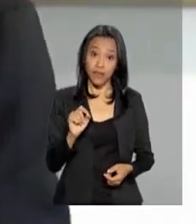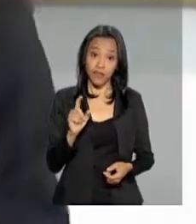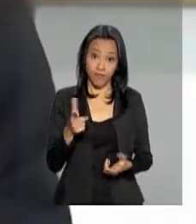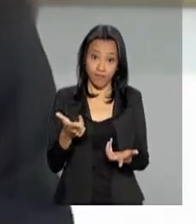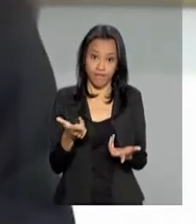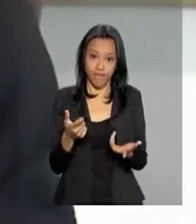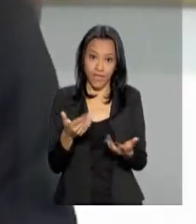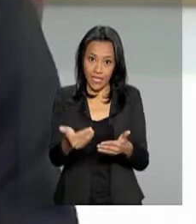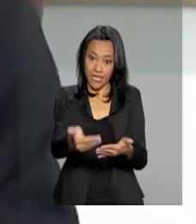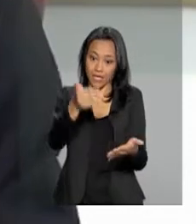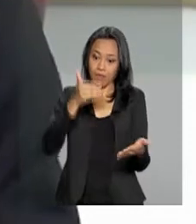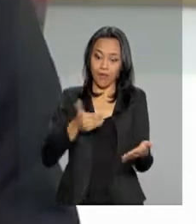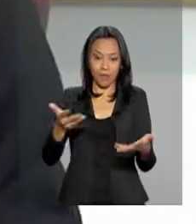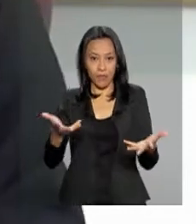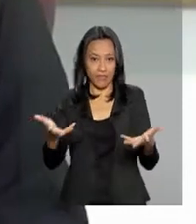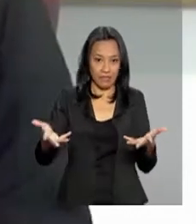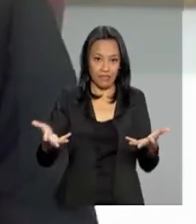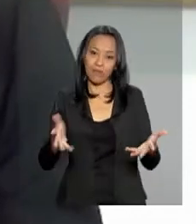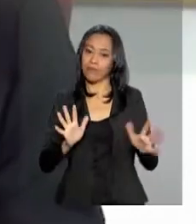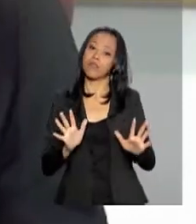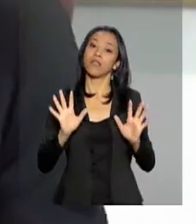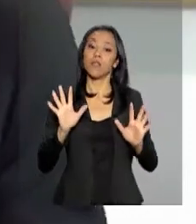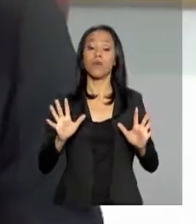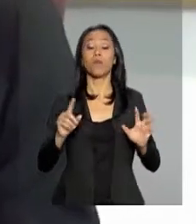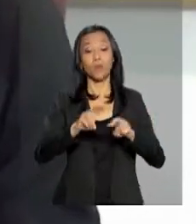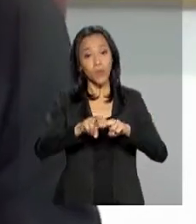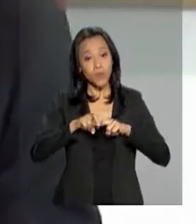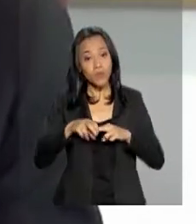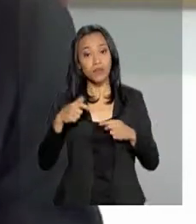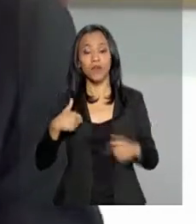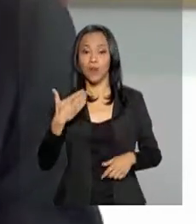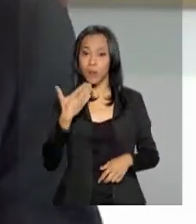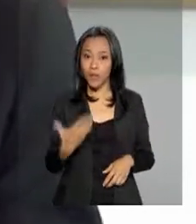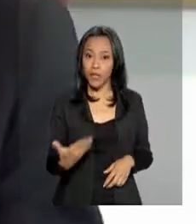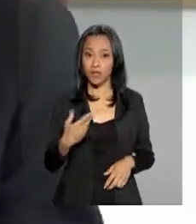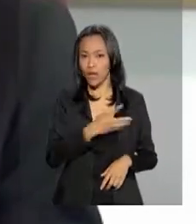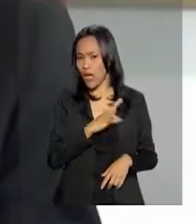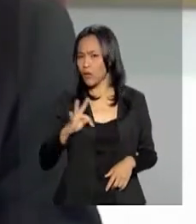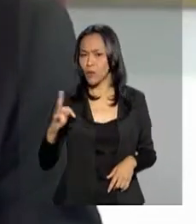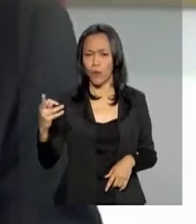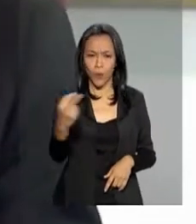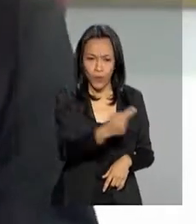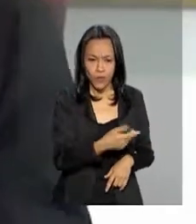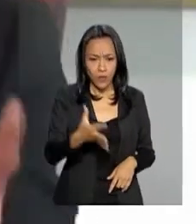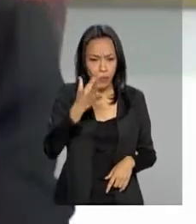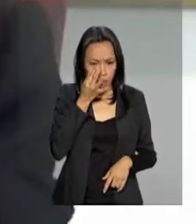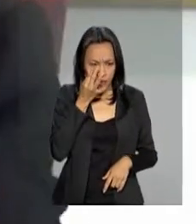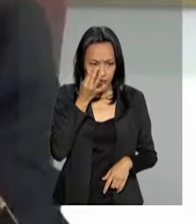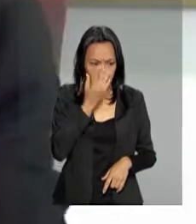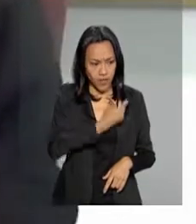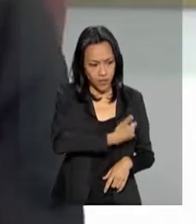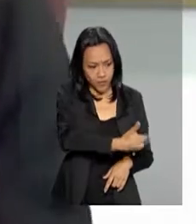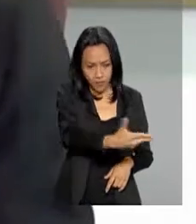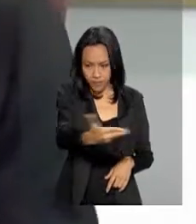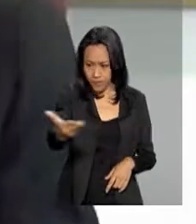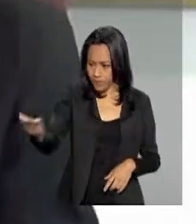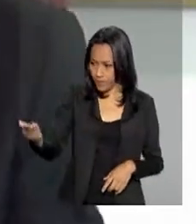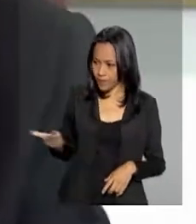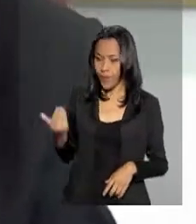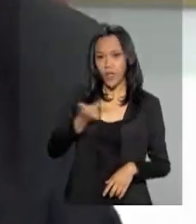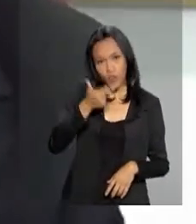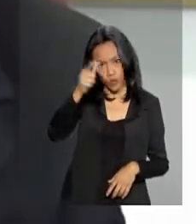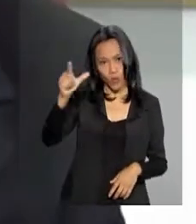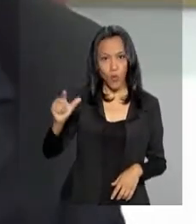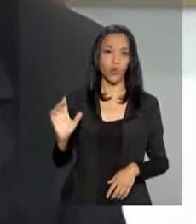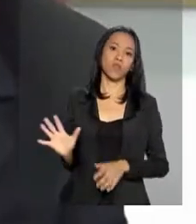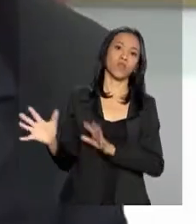prejudicial para o novo governo. E aí é a razão pela qual eu peço que todos aqueles que aqui estão e também os demais que possam